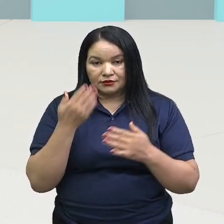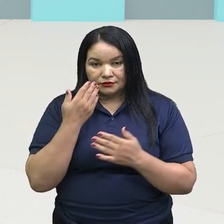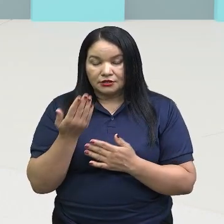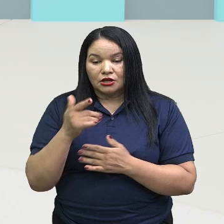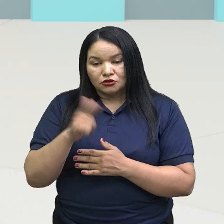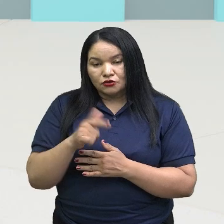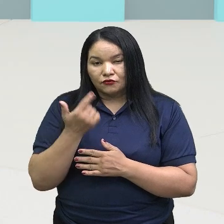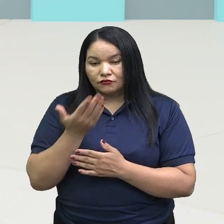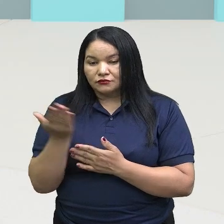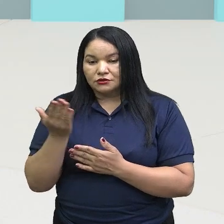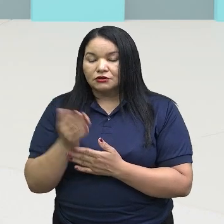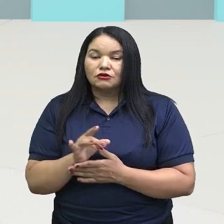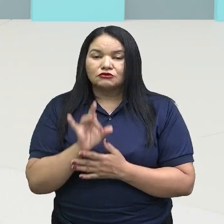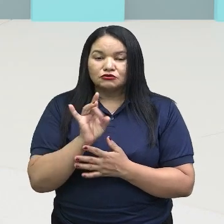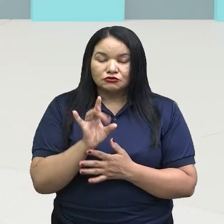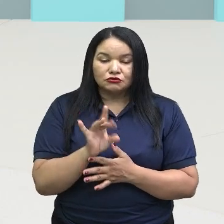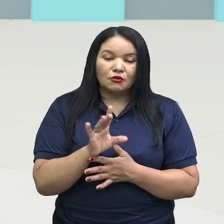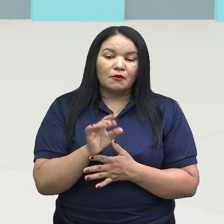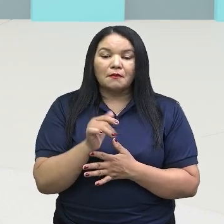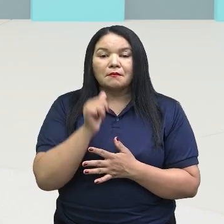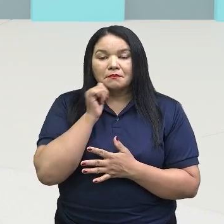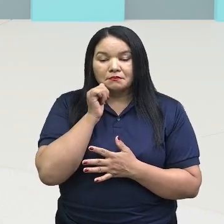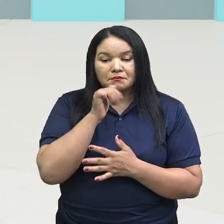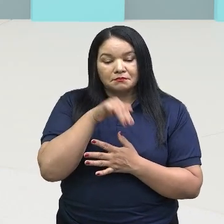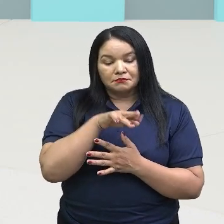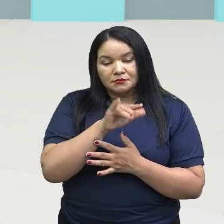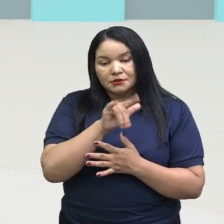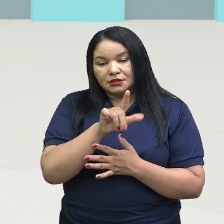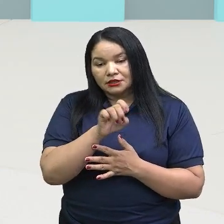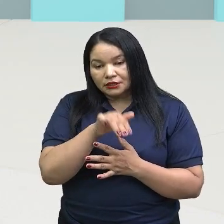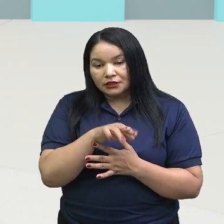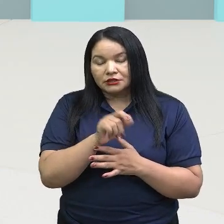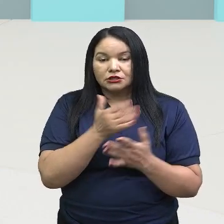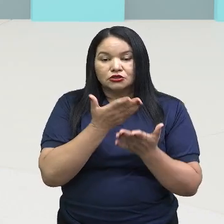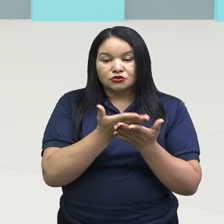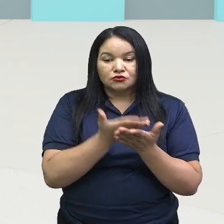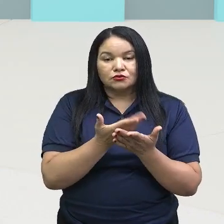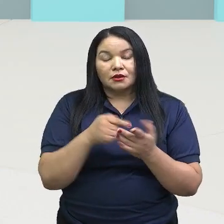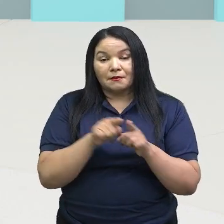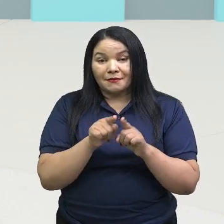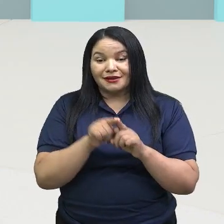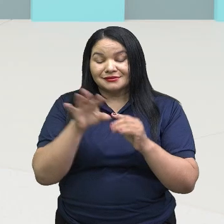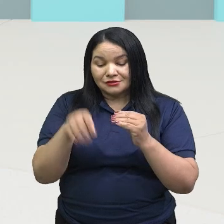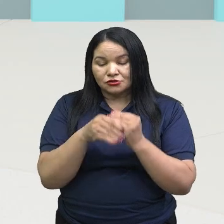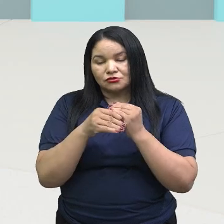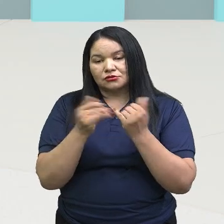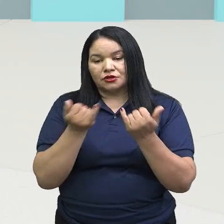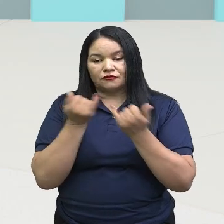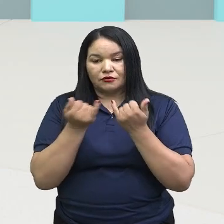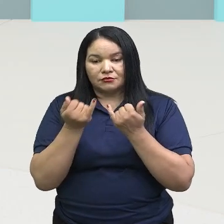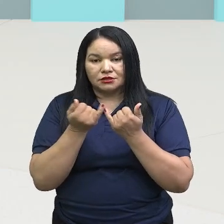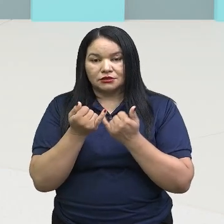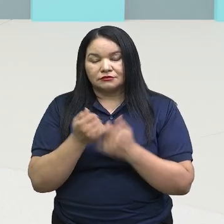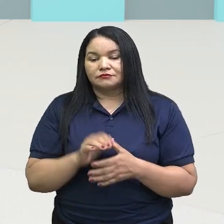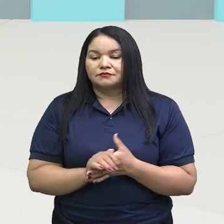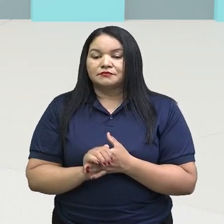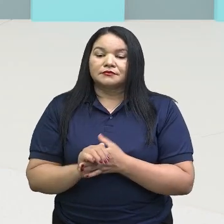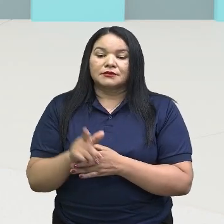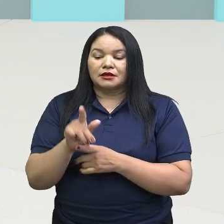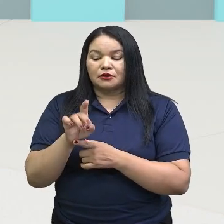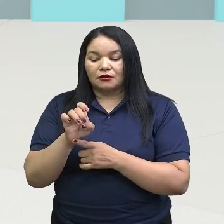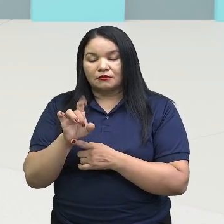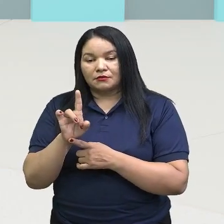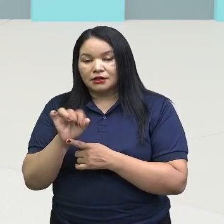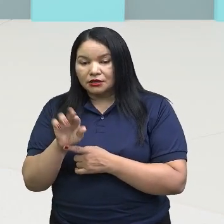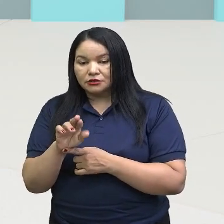só dizer que Milena estuda. Milena estuda, mas eu quero adicionar uma informação. E Pedro trabalha. Então,